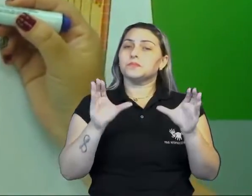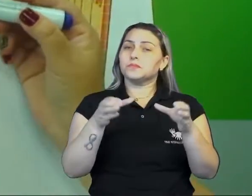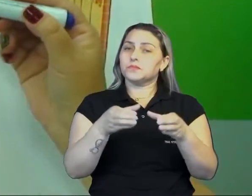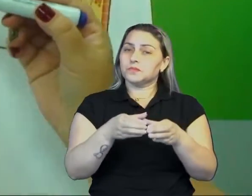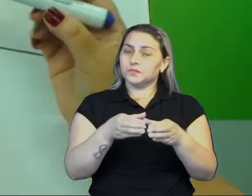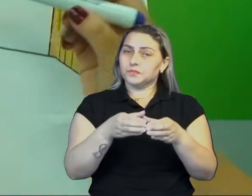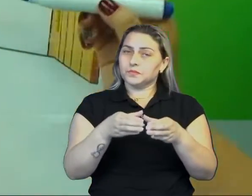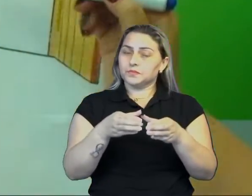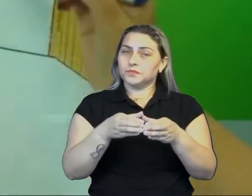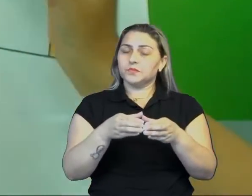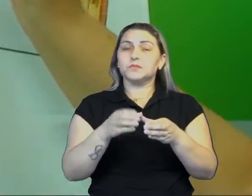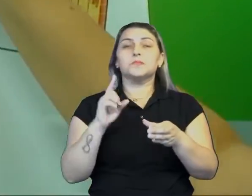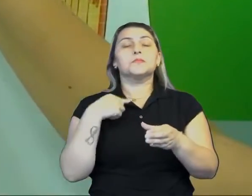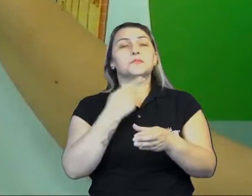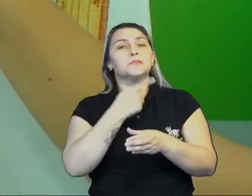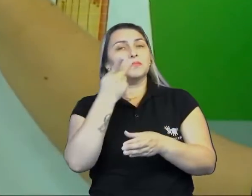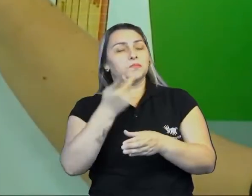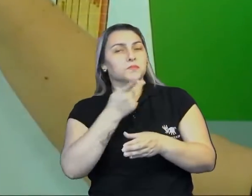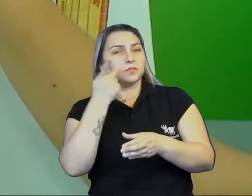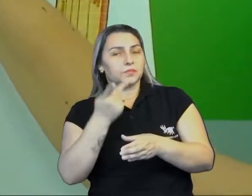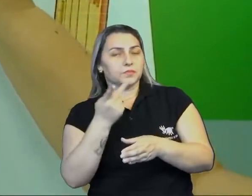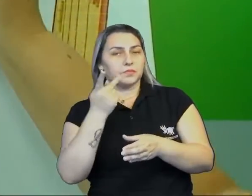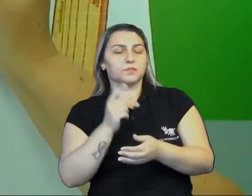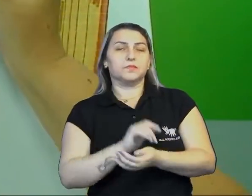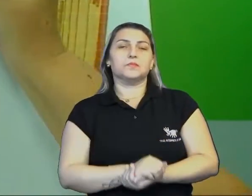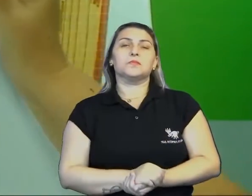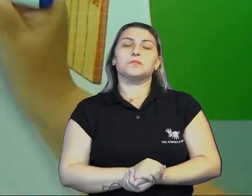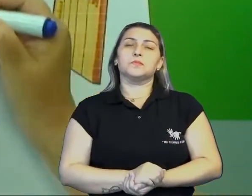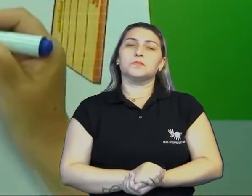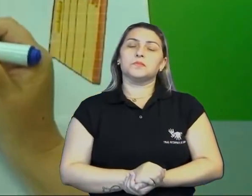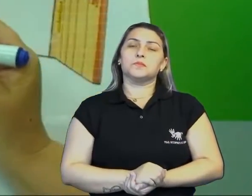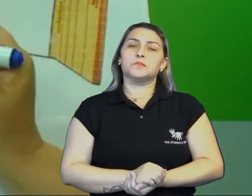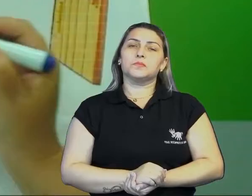conjunto de versos nós dizemos que forma uma